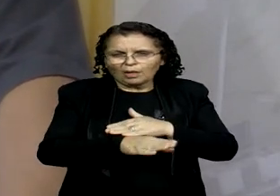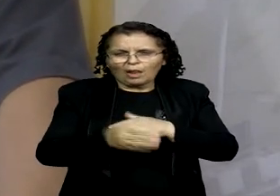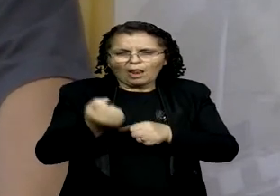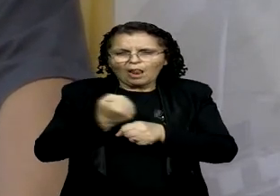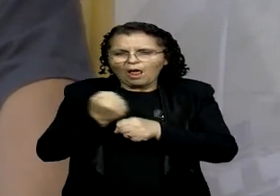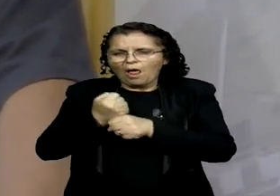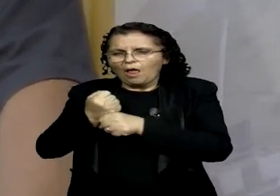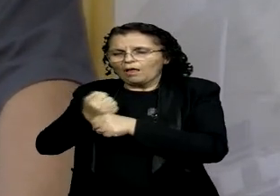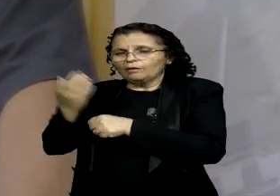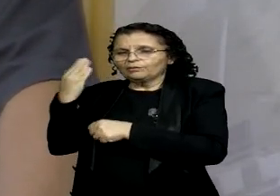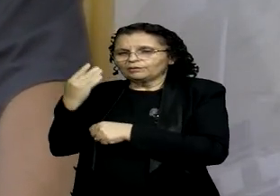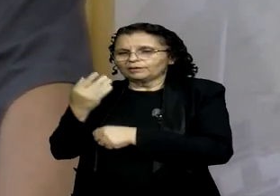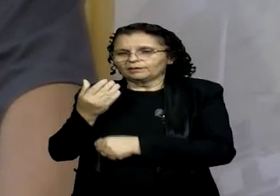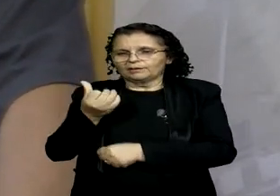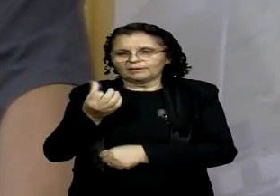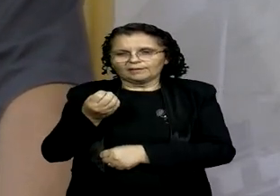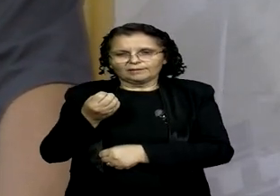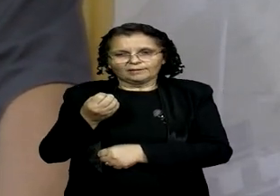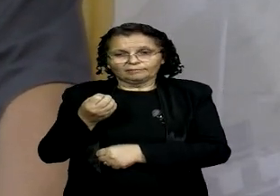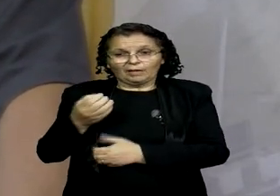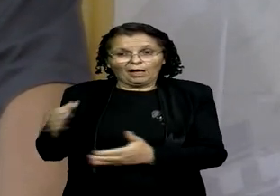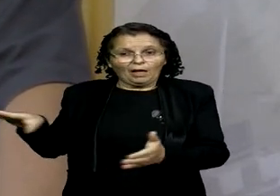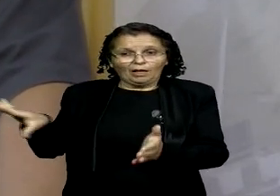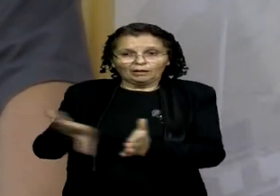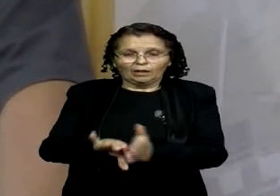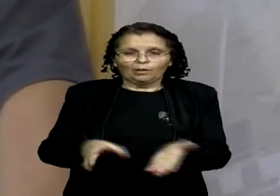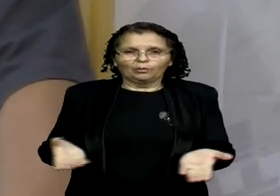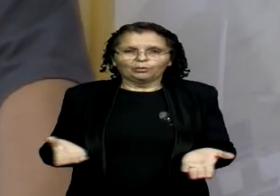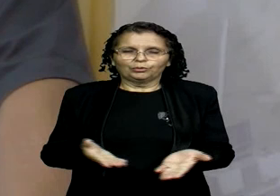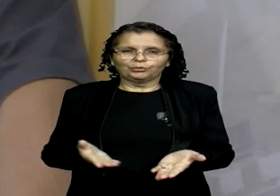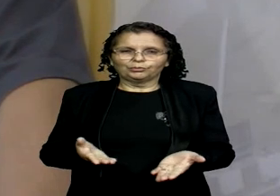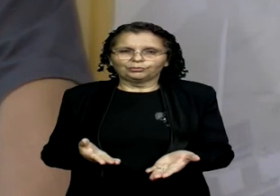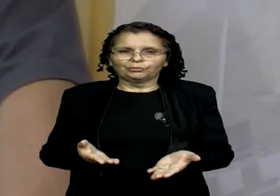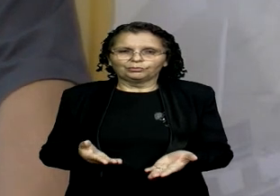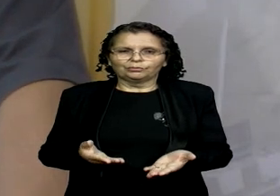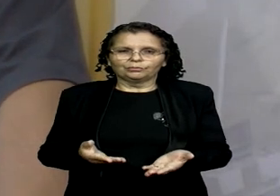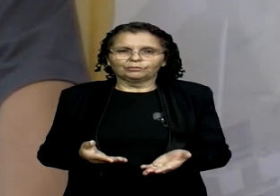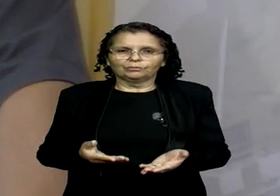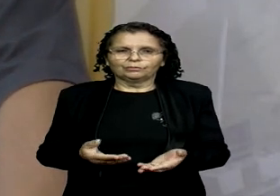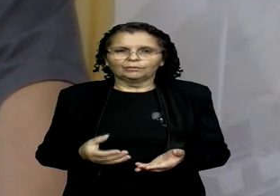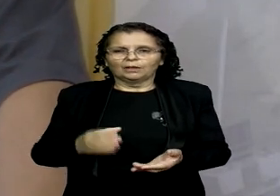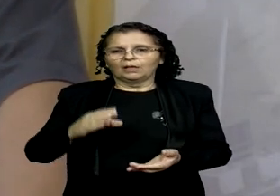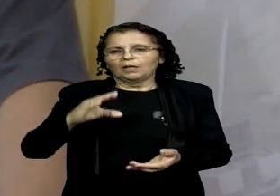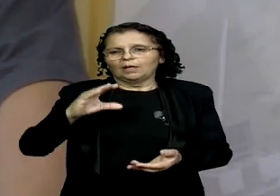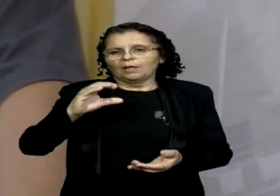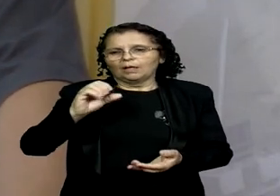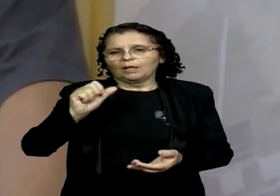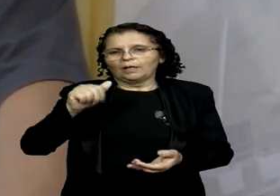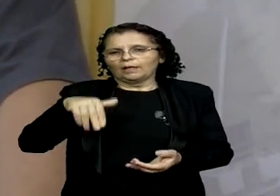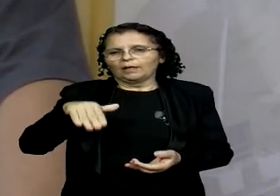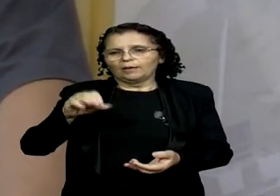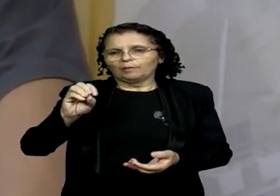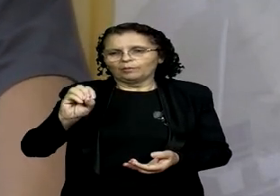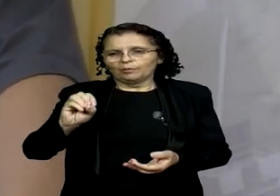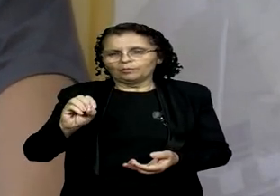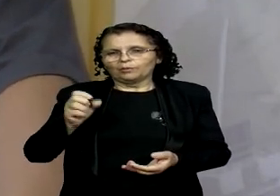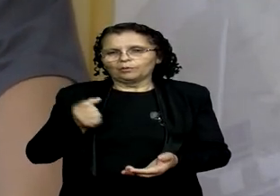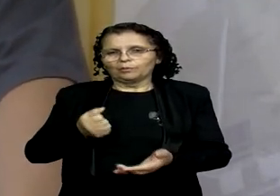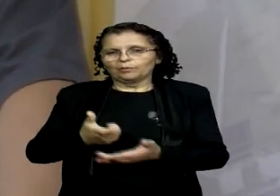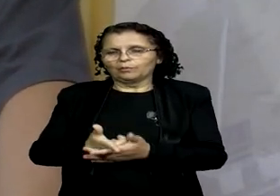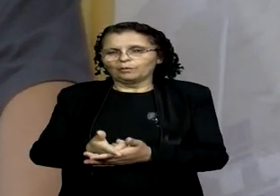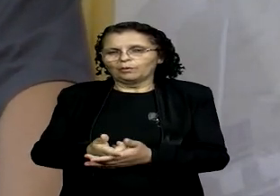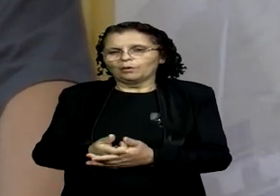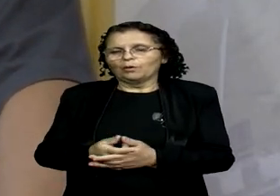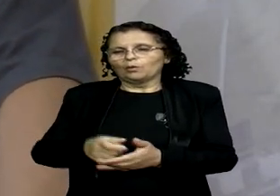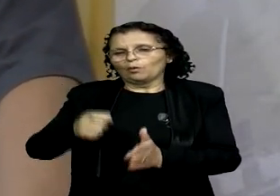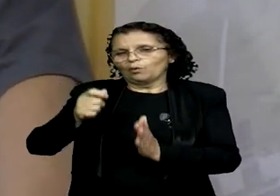60 e não foi trocada até o dia de hoje. Saiu o Caemo, né, que a Sabesp comprou, fez